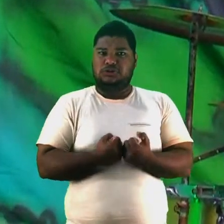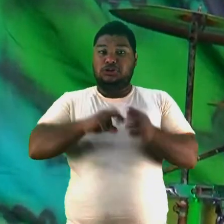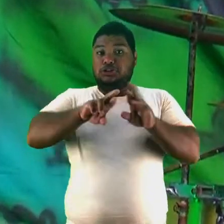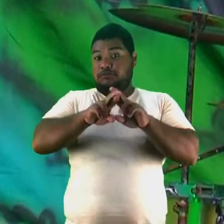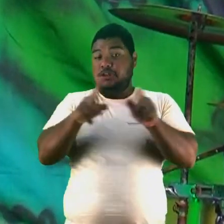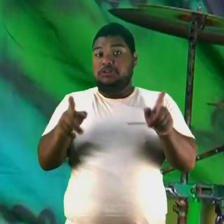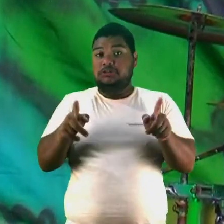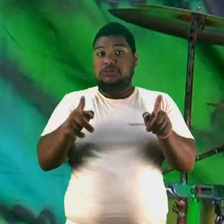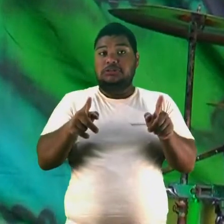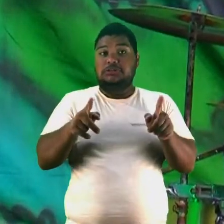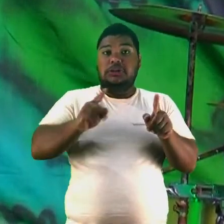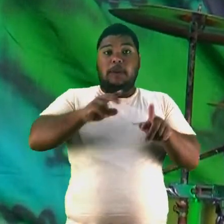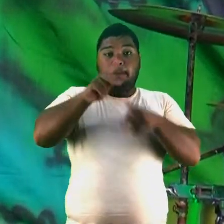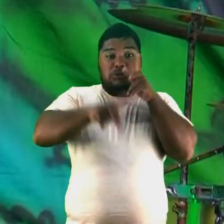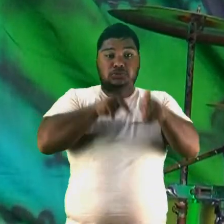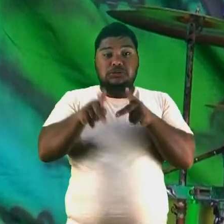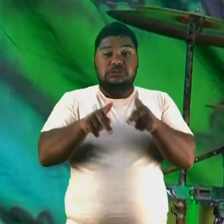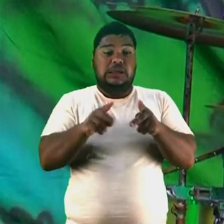por semana.